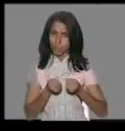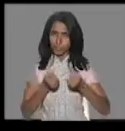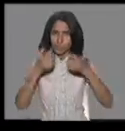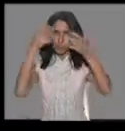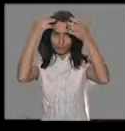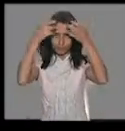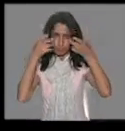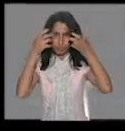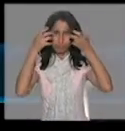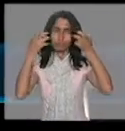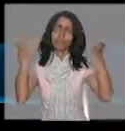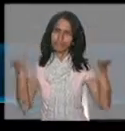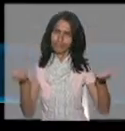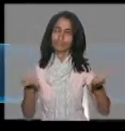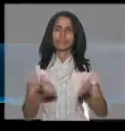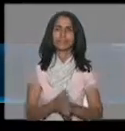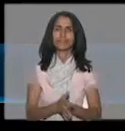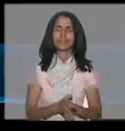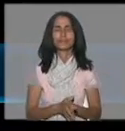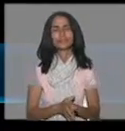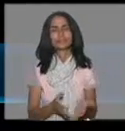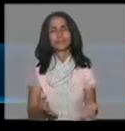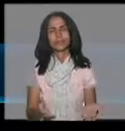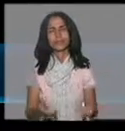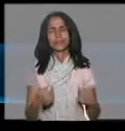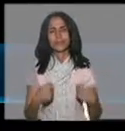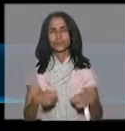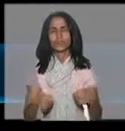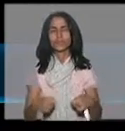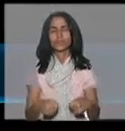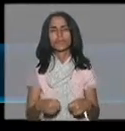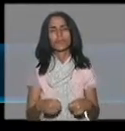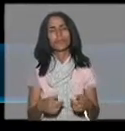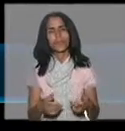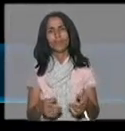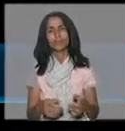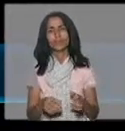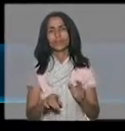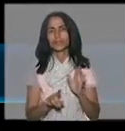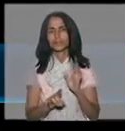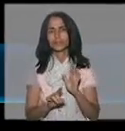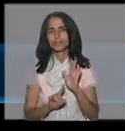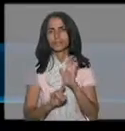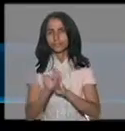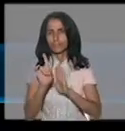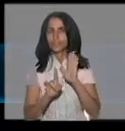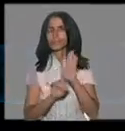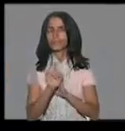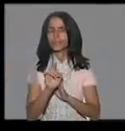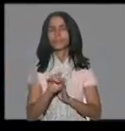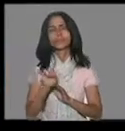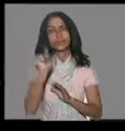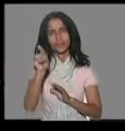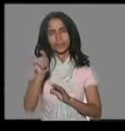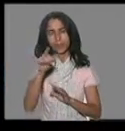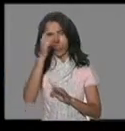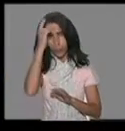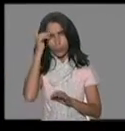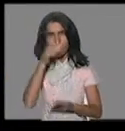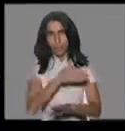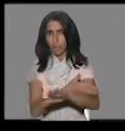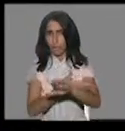cabeça que carrega uma coroa então eu acho que eu boto essa questão pra para as pessoas brancas que querem